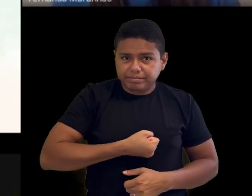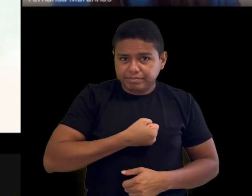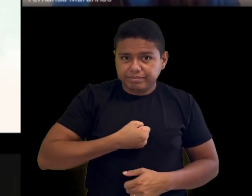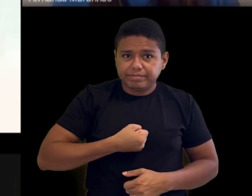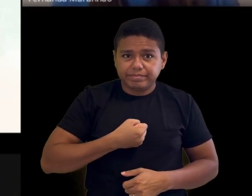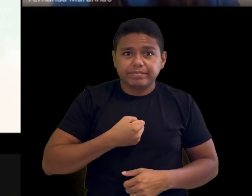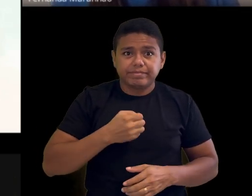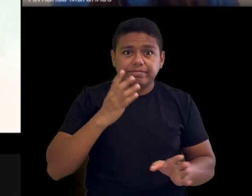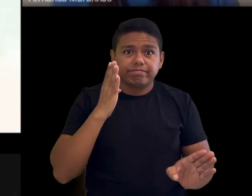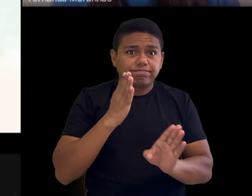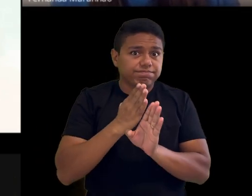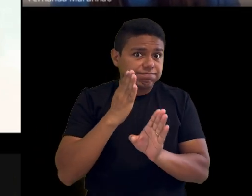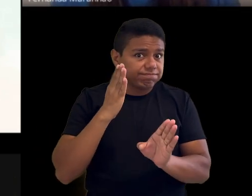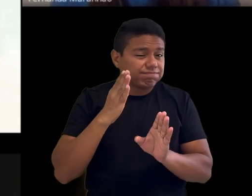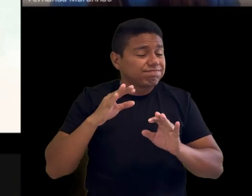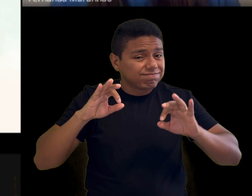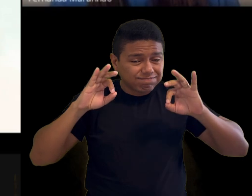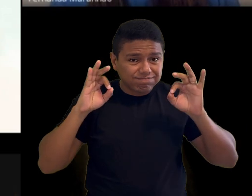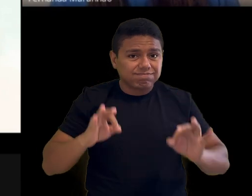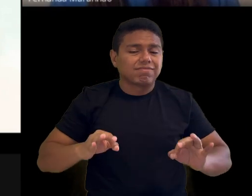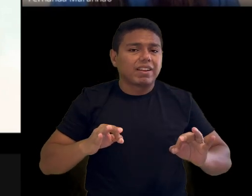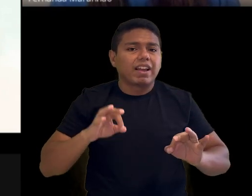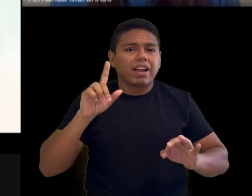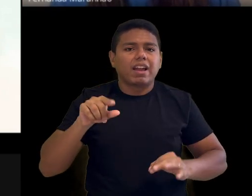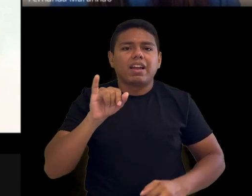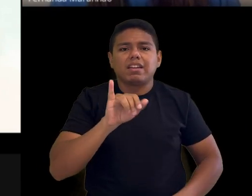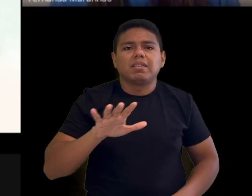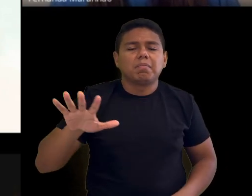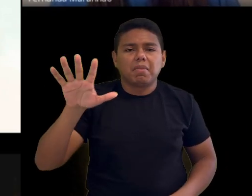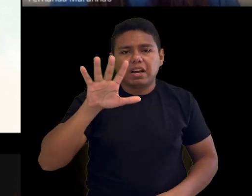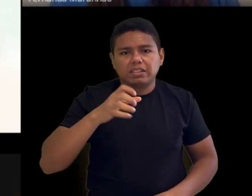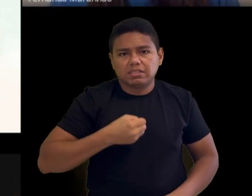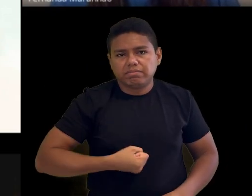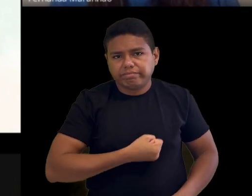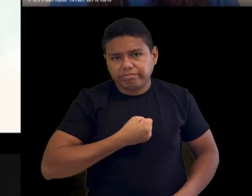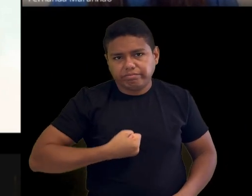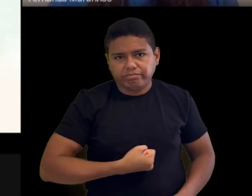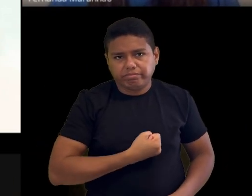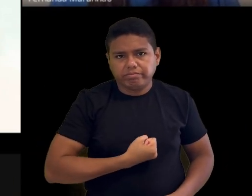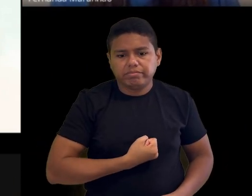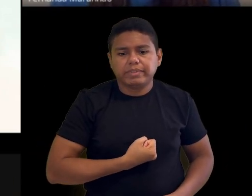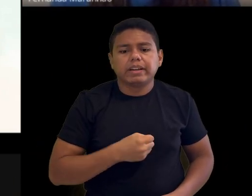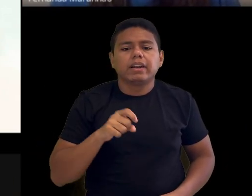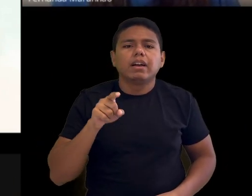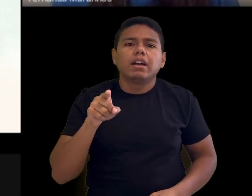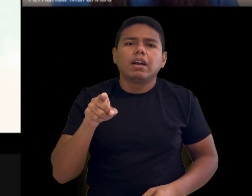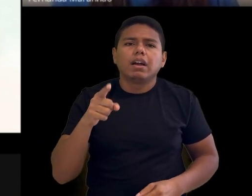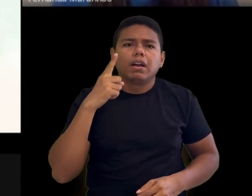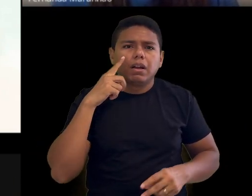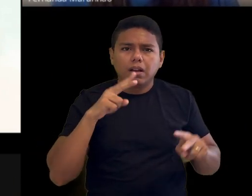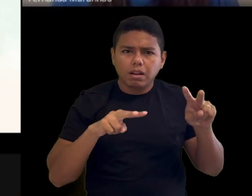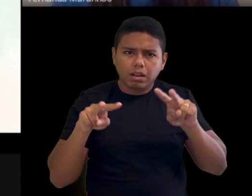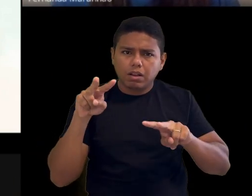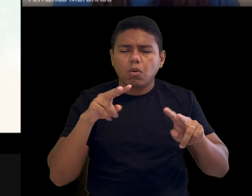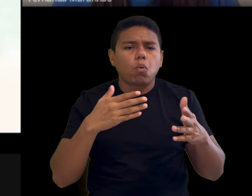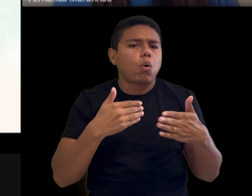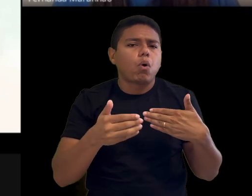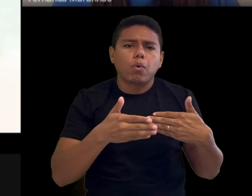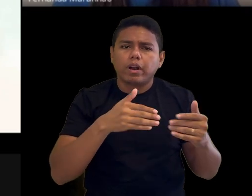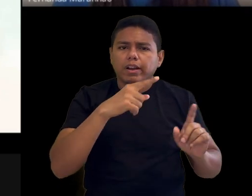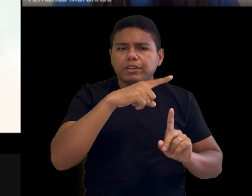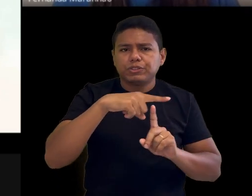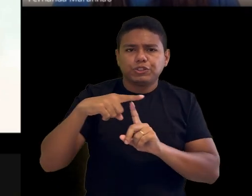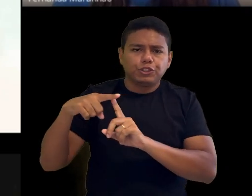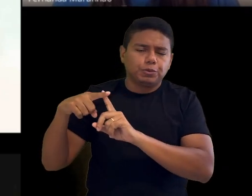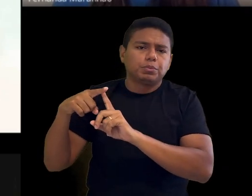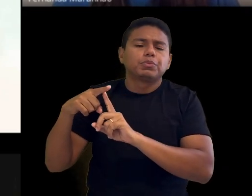é a imagem ultrassonográfica, e que vai ser vista em qualquer tipo de ultrassonografia a partir do segundo trimestre,